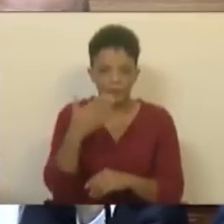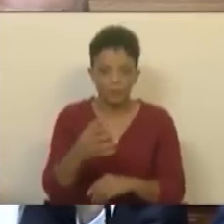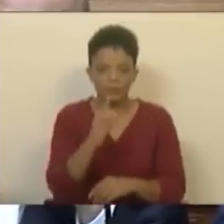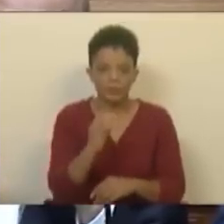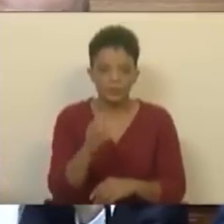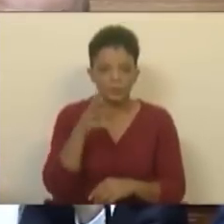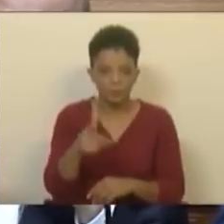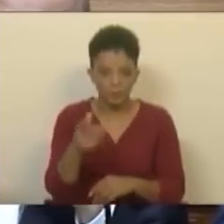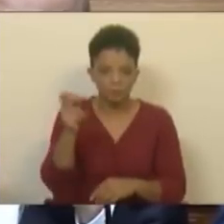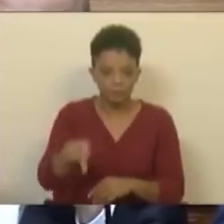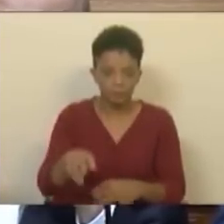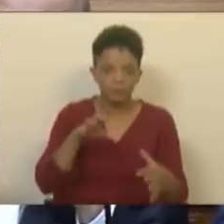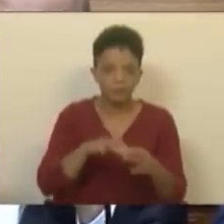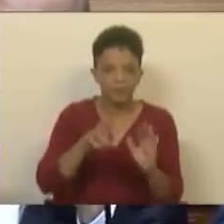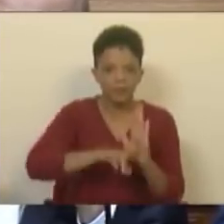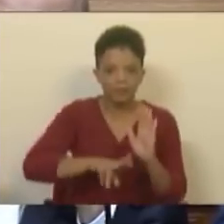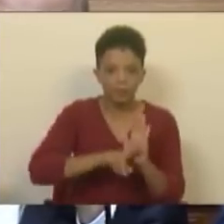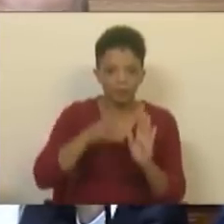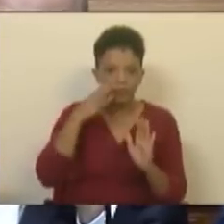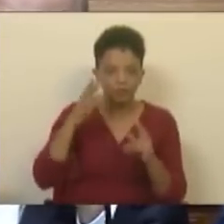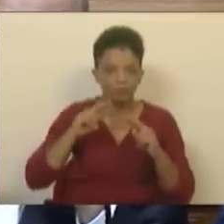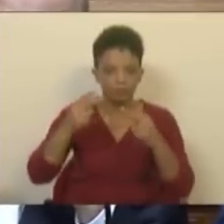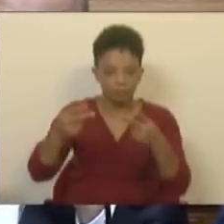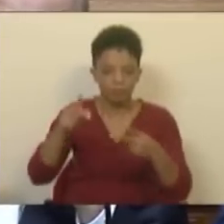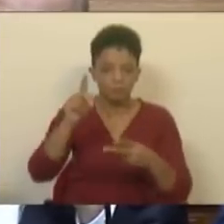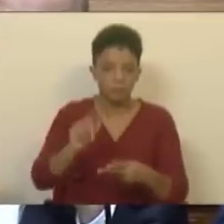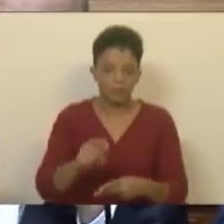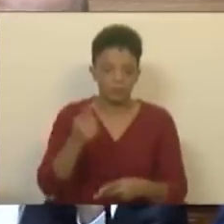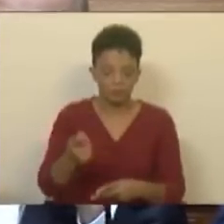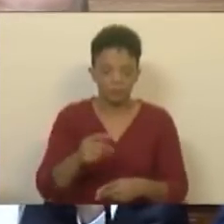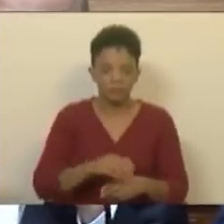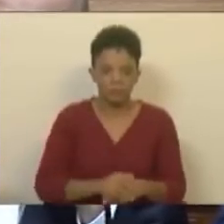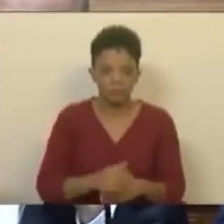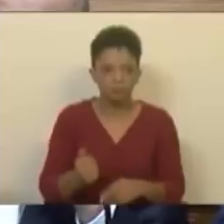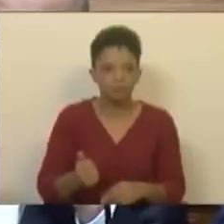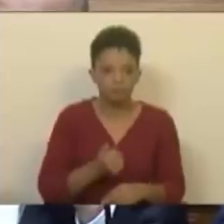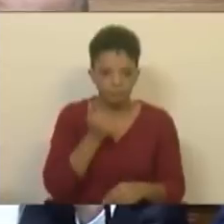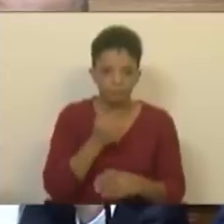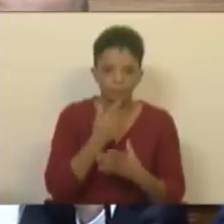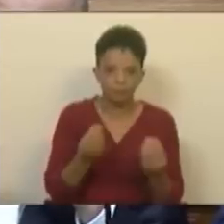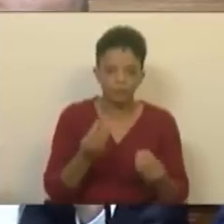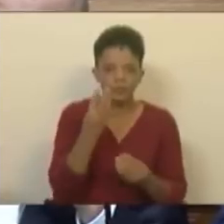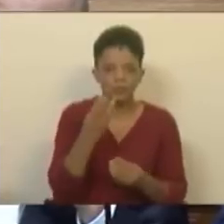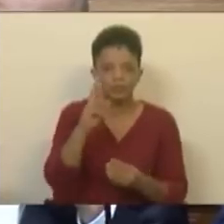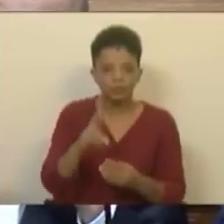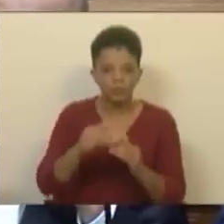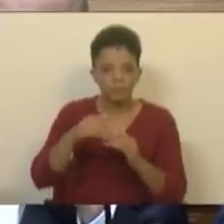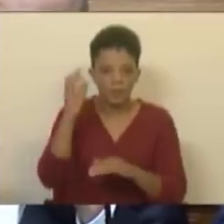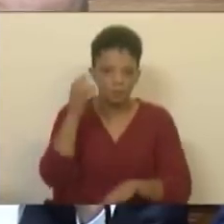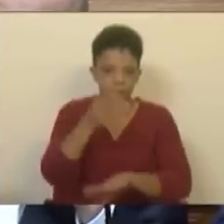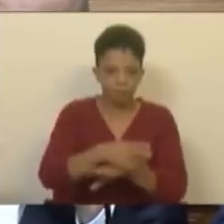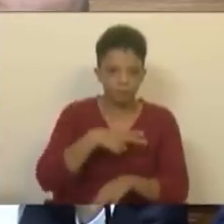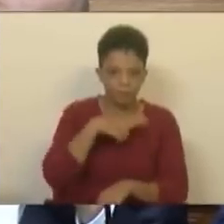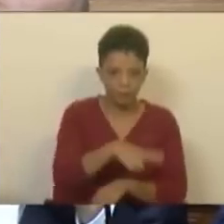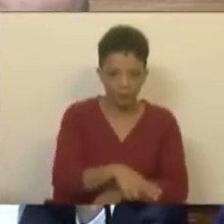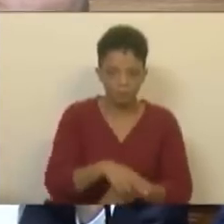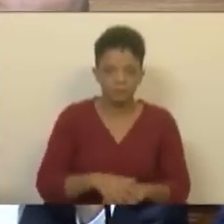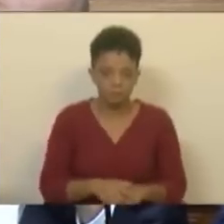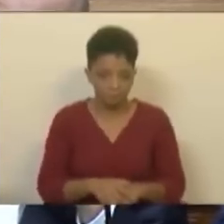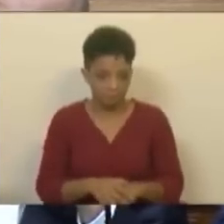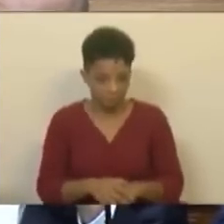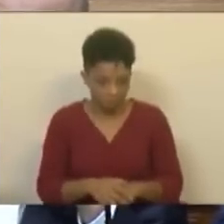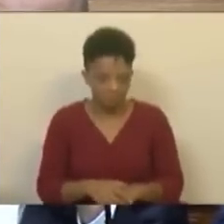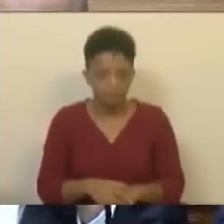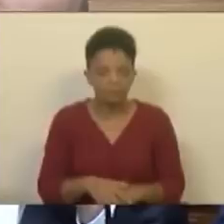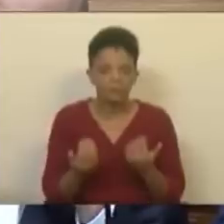foram 60 mil que o fizeram de acordo com o relatório da imigração e não espanta Porque vão ganhar muitos deles três vezes mais do que fazem em Portugal fonte